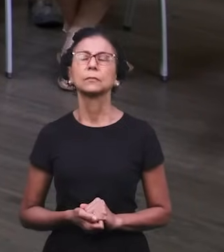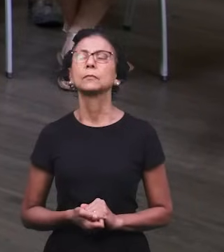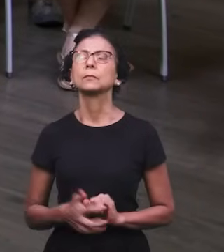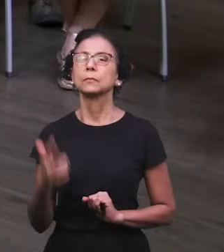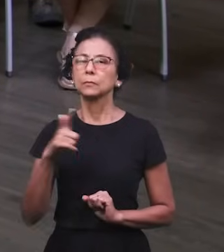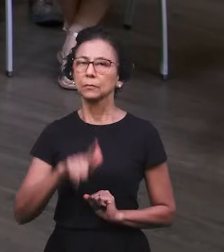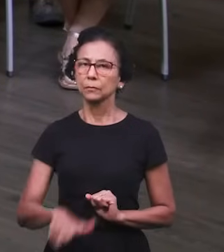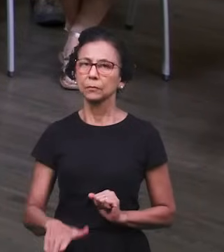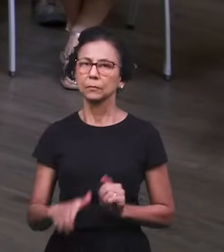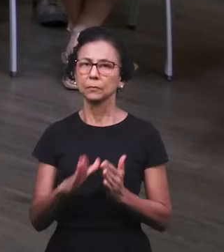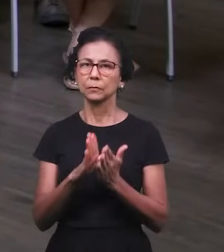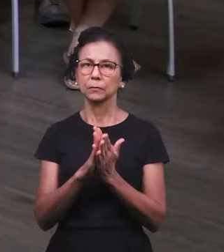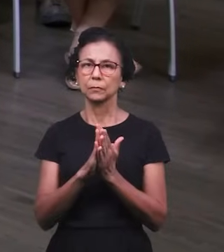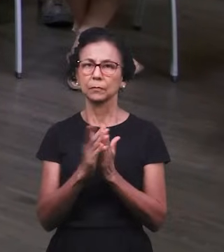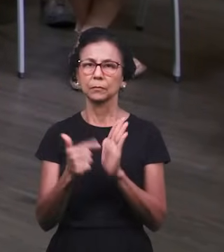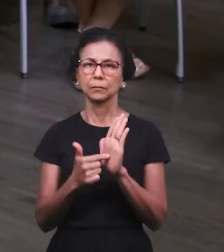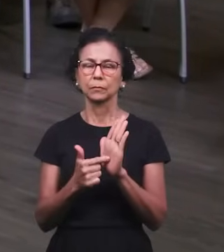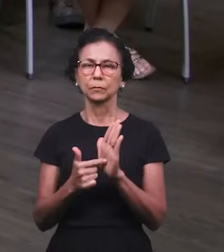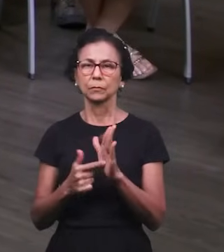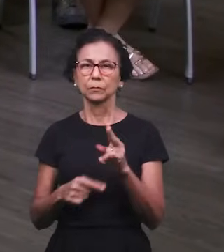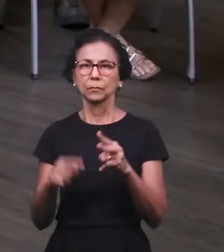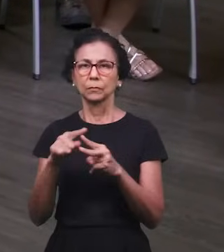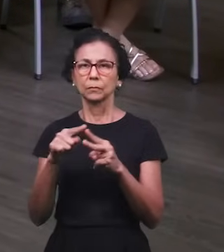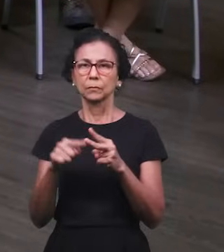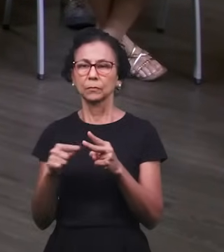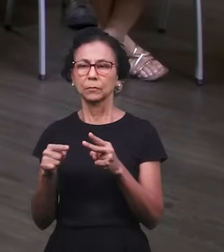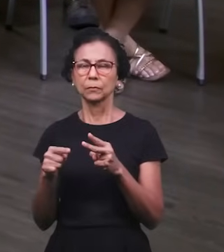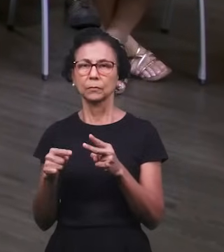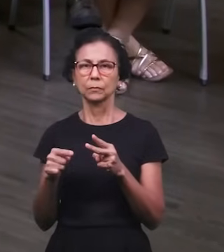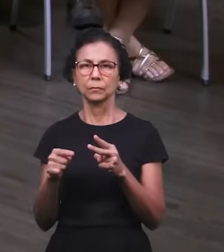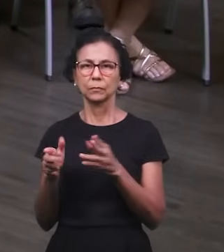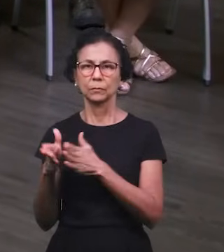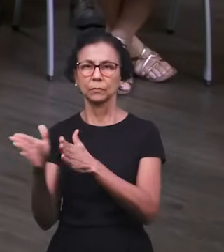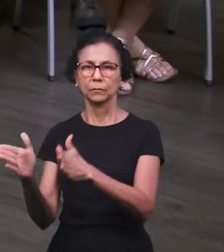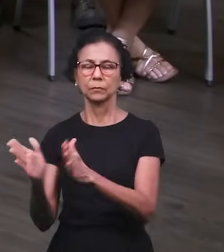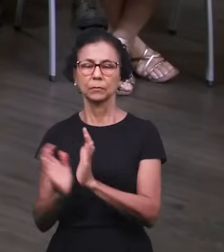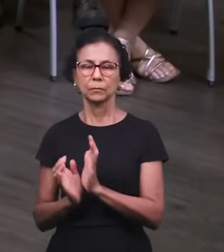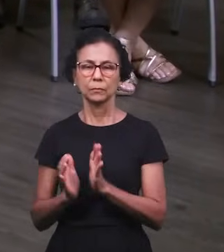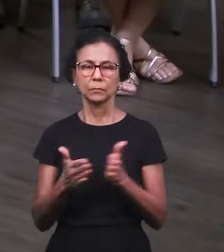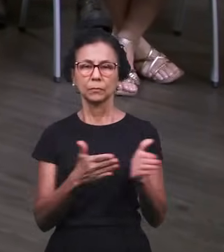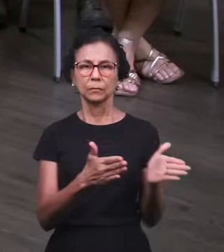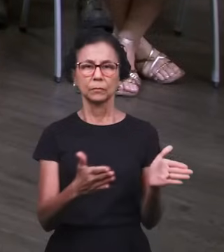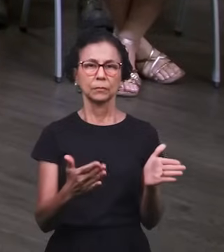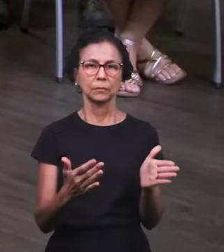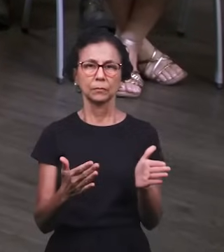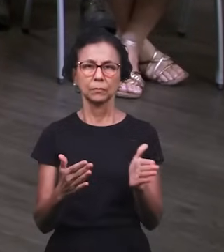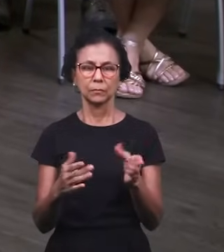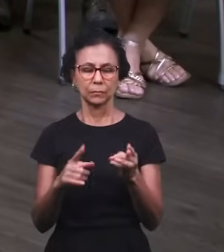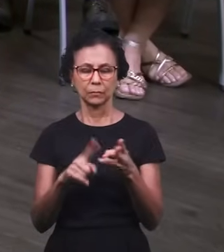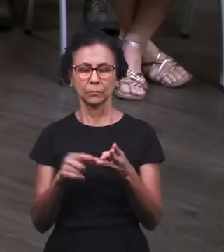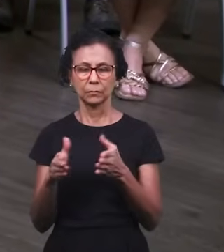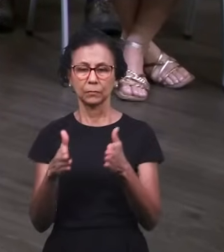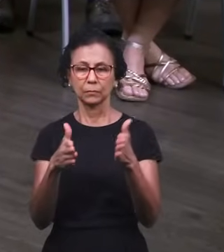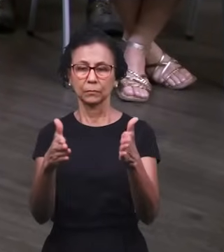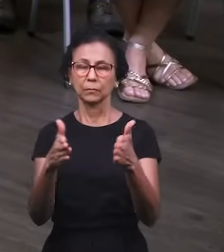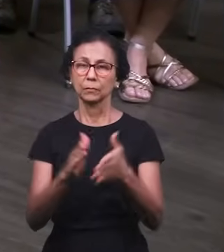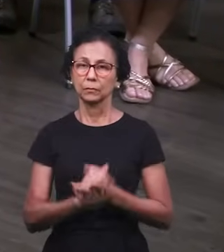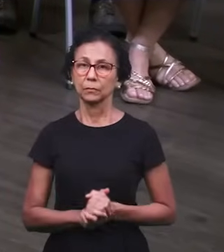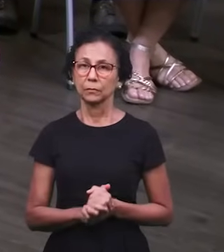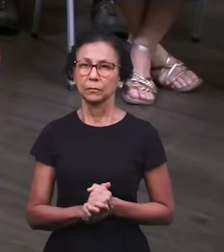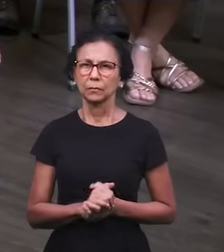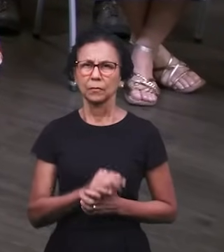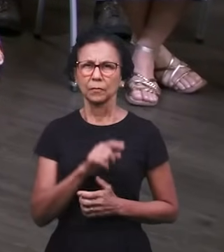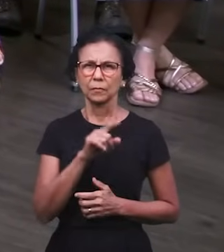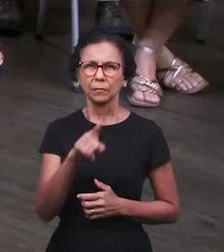frio nem quente, és morno, por isso vomitar-te da minha boca. Então, o intermediário não interessa ao Senhor. Não é estar